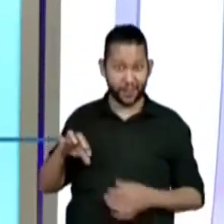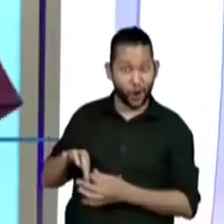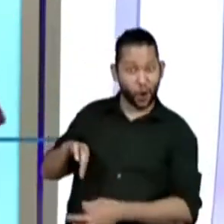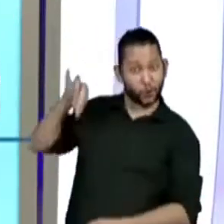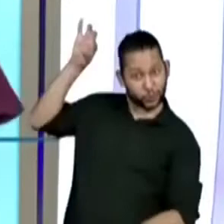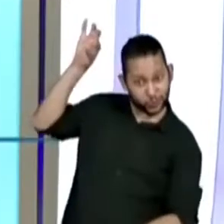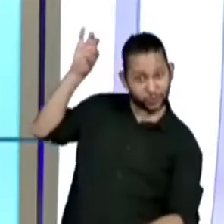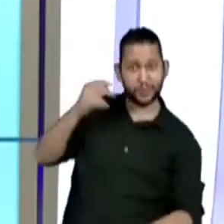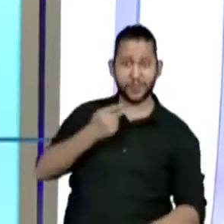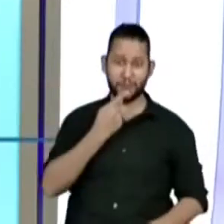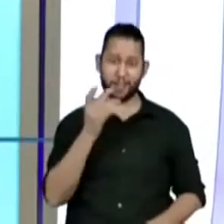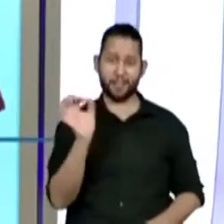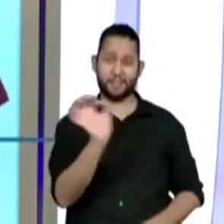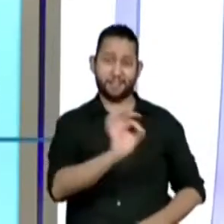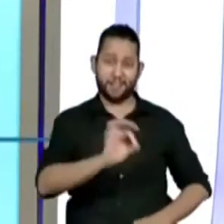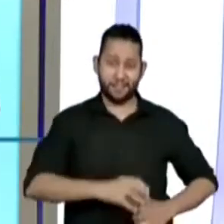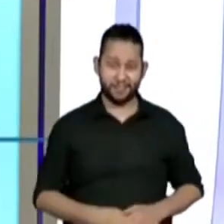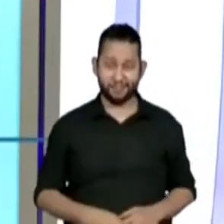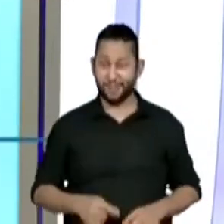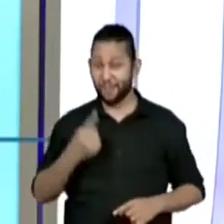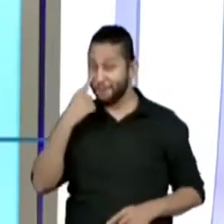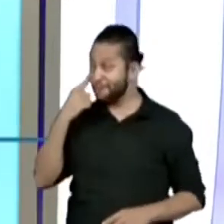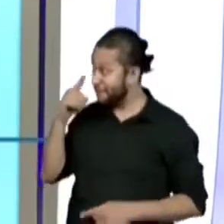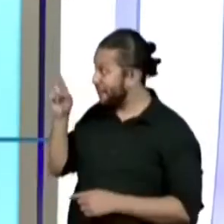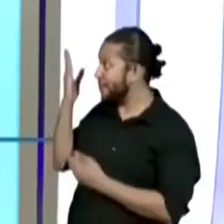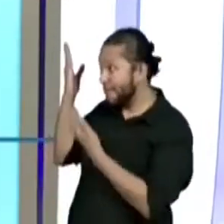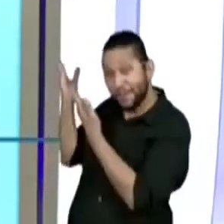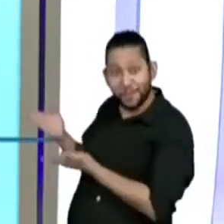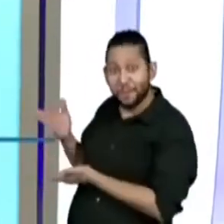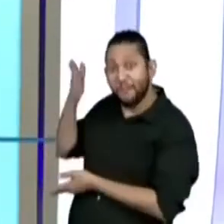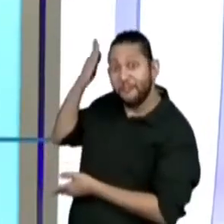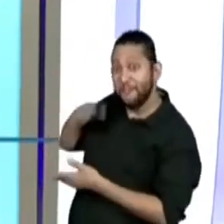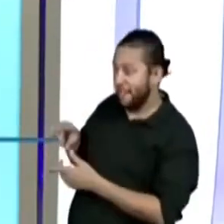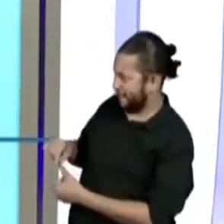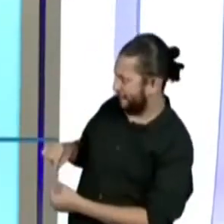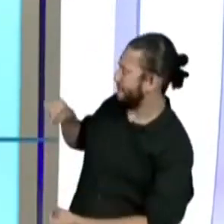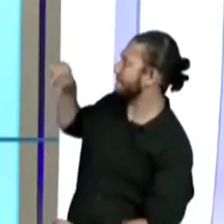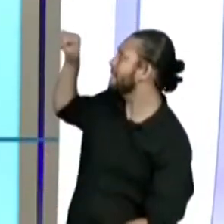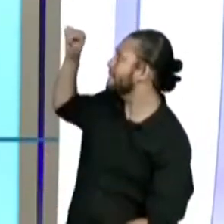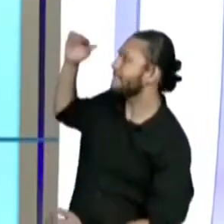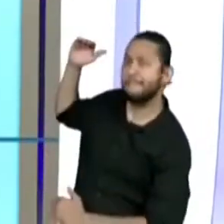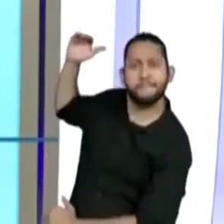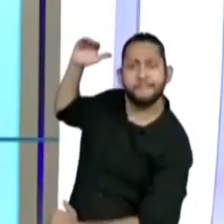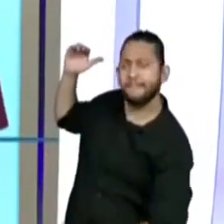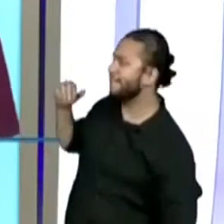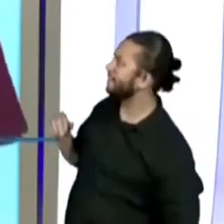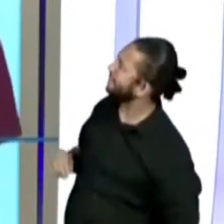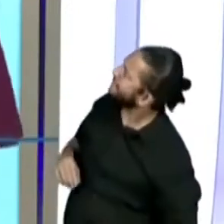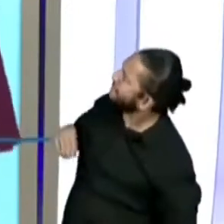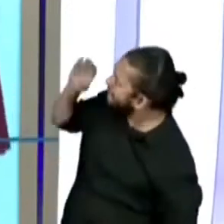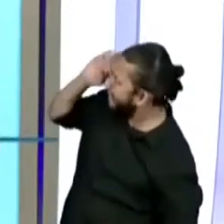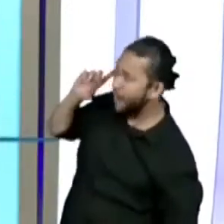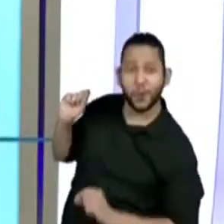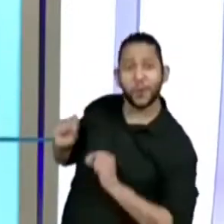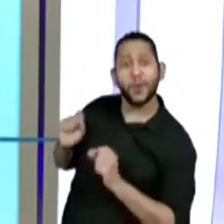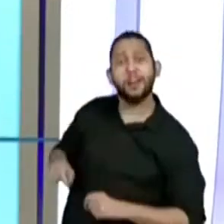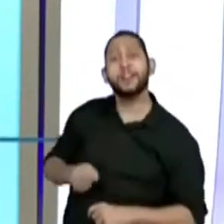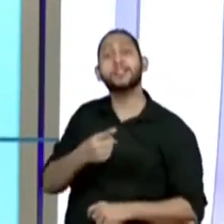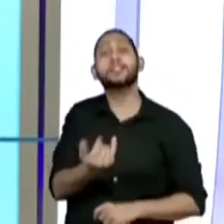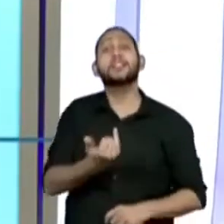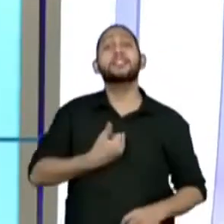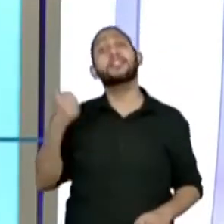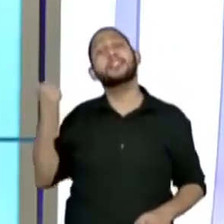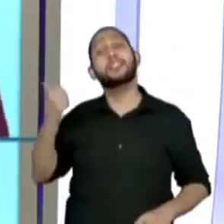é a altura da professora Fran? E aí? Será que vocês sabem? É, quem dá mais, hein? Gente, chuta aí